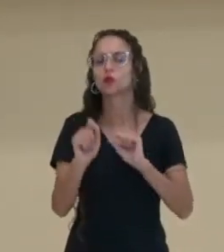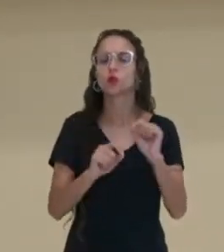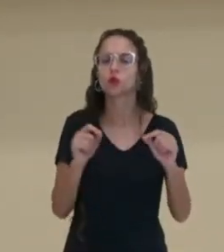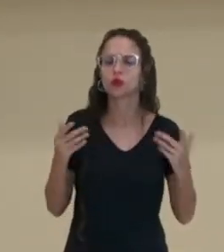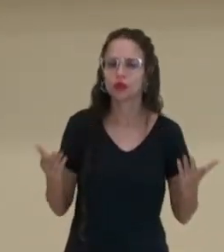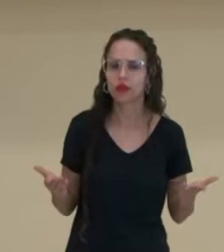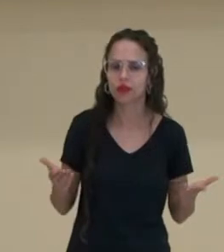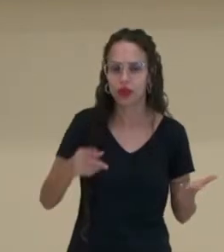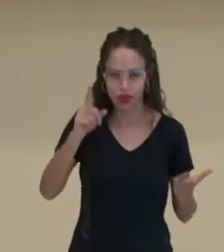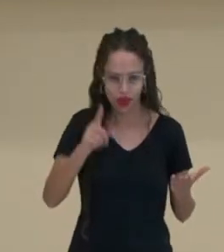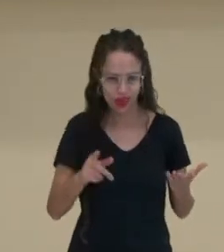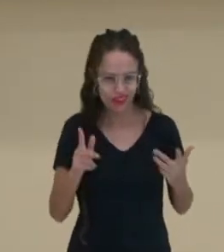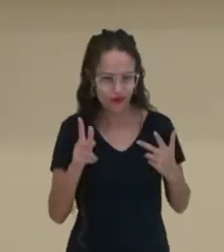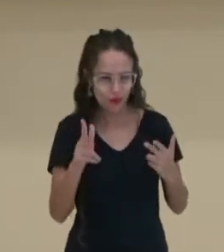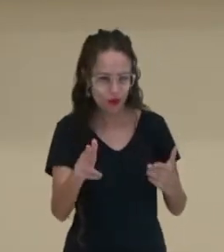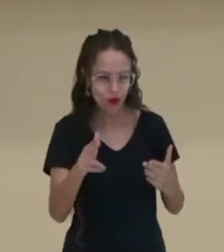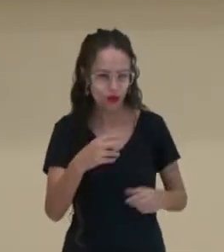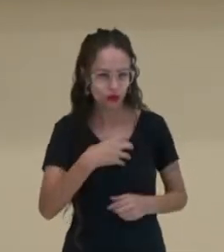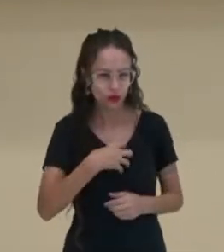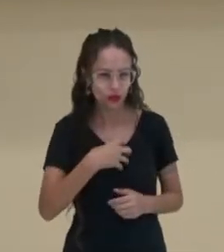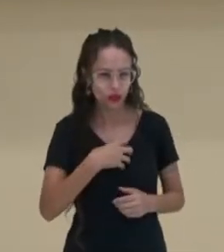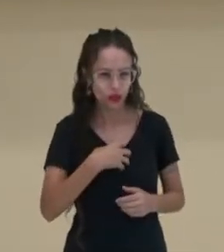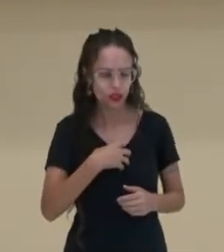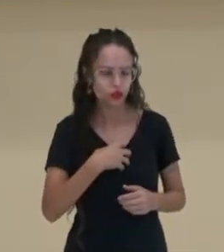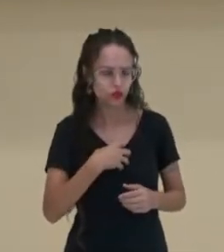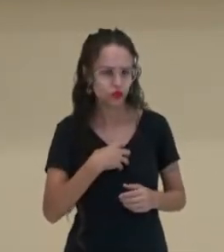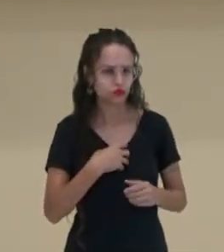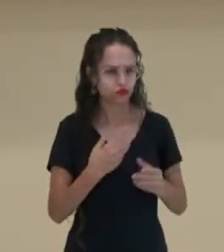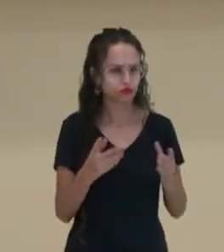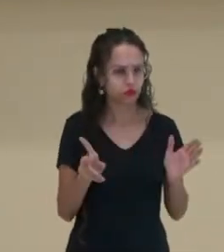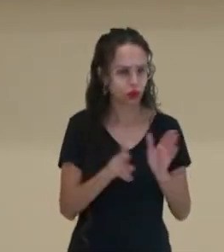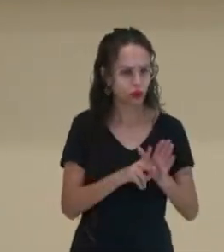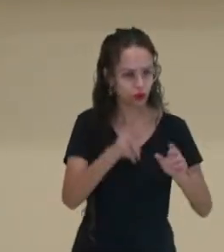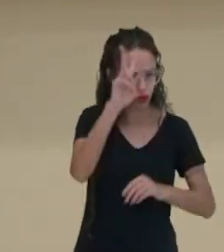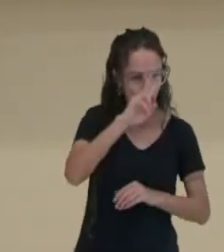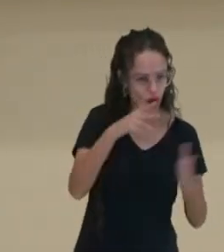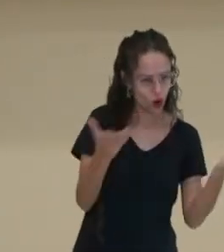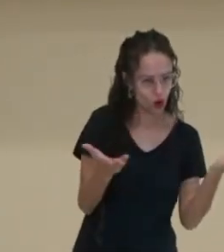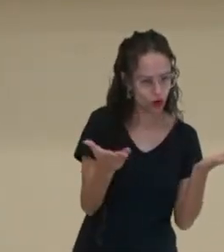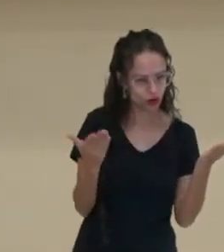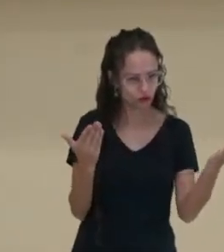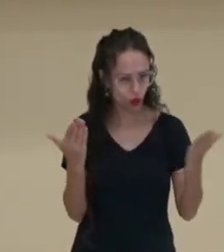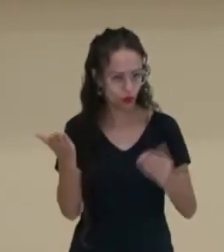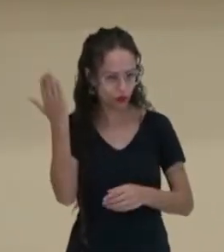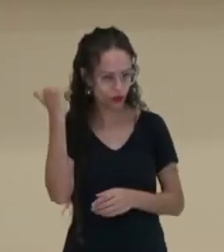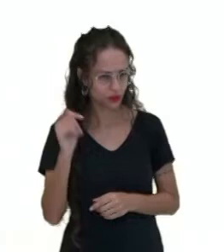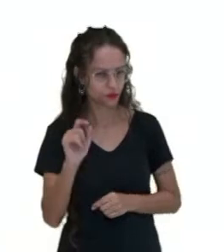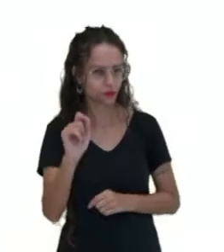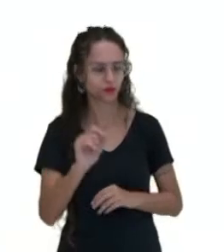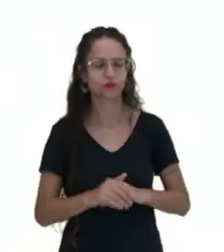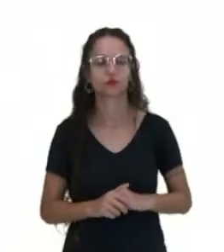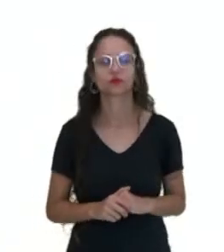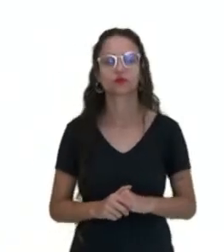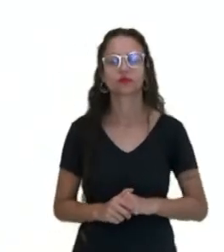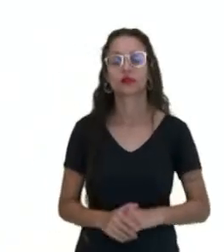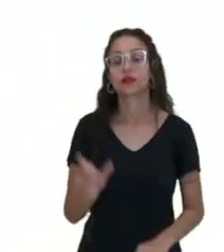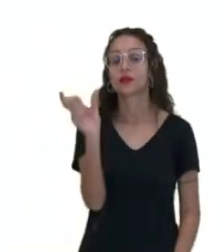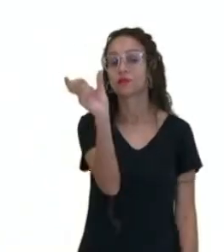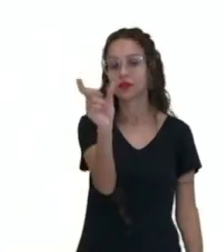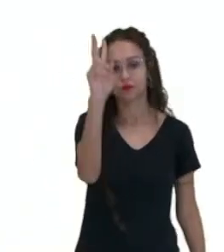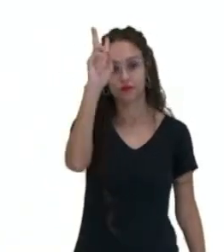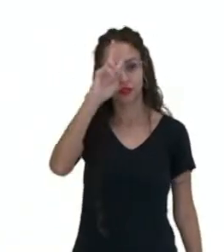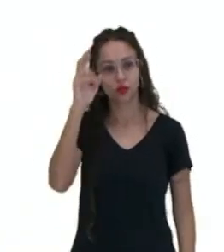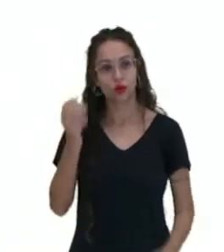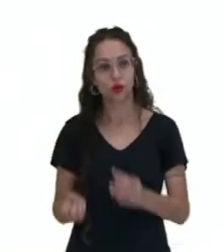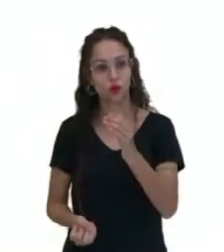que é a mesma forma de se escrever história como nos dias atuais? A palavra história tem